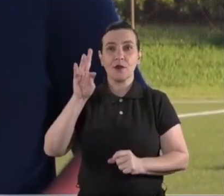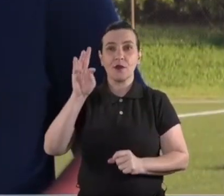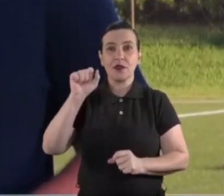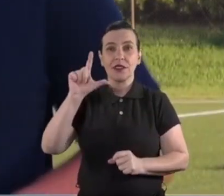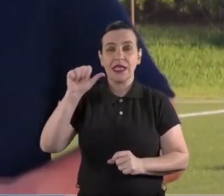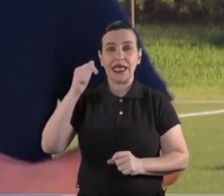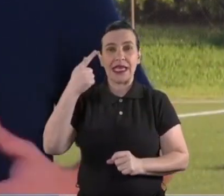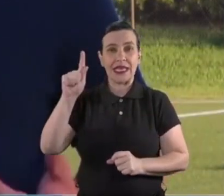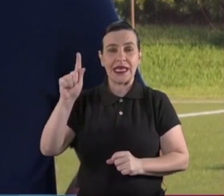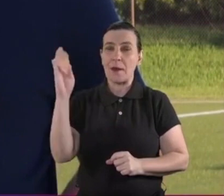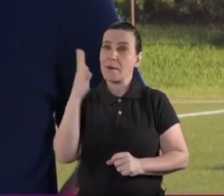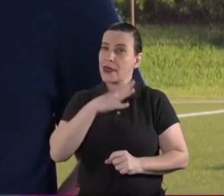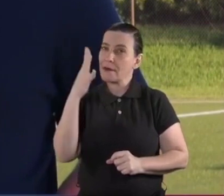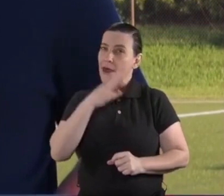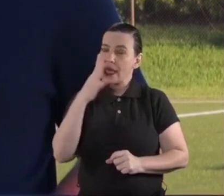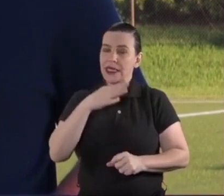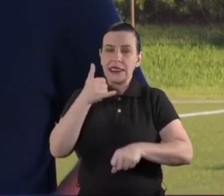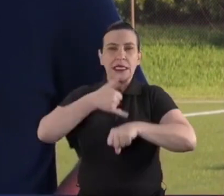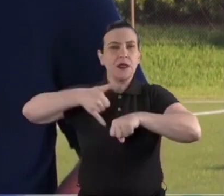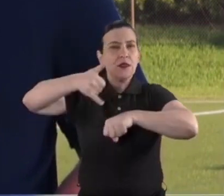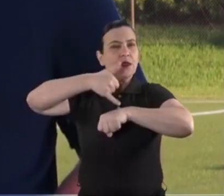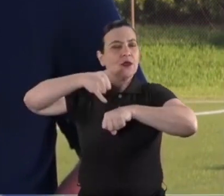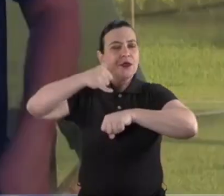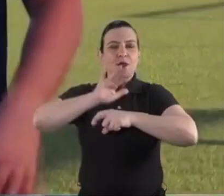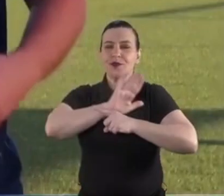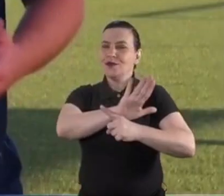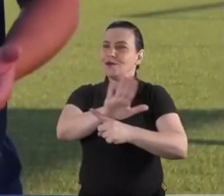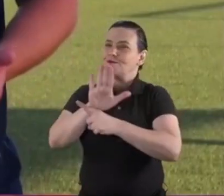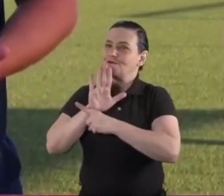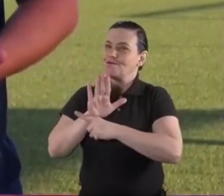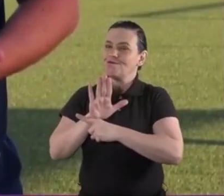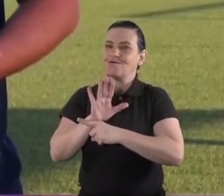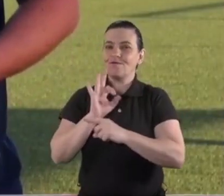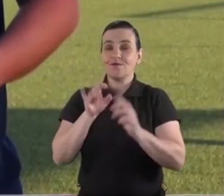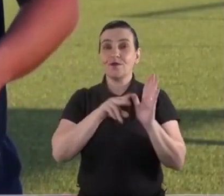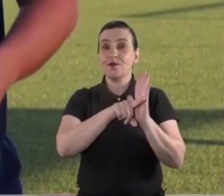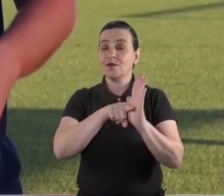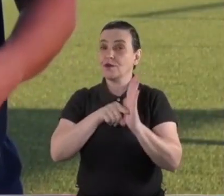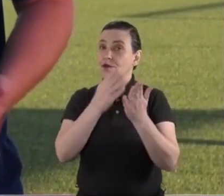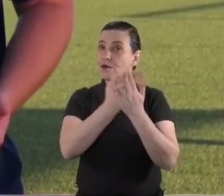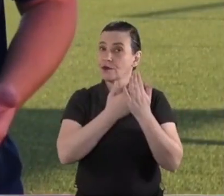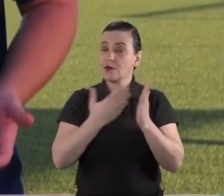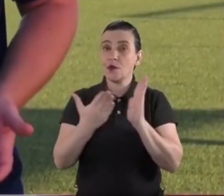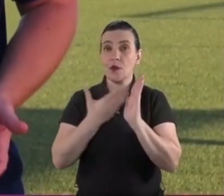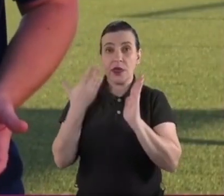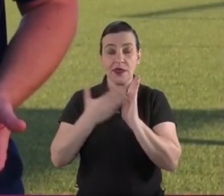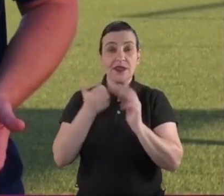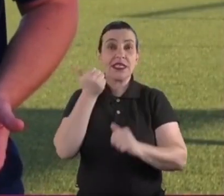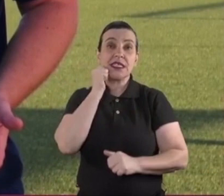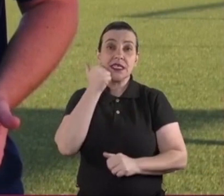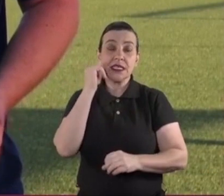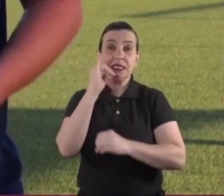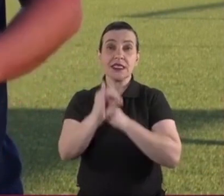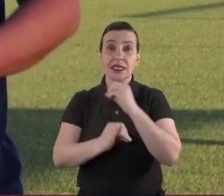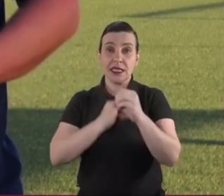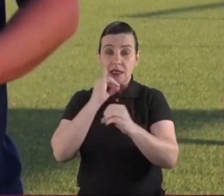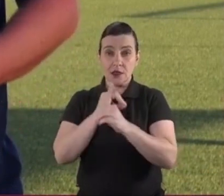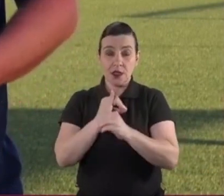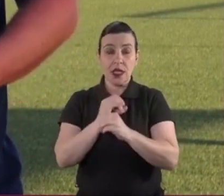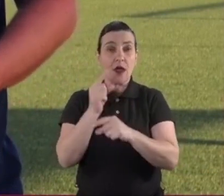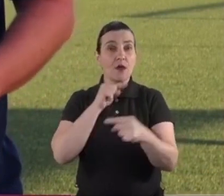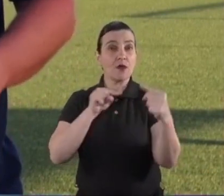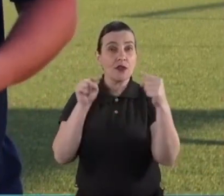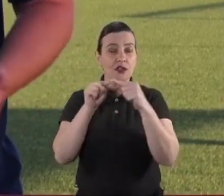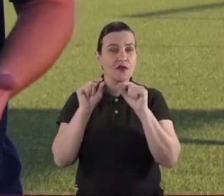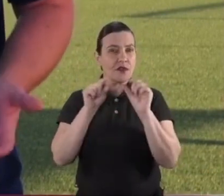óleo essencial com uma grande variedade de benefícios. Num estudo publicado em uma revista científica internacional, com o